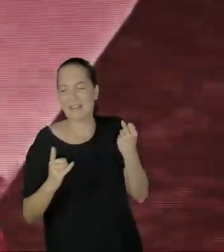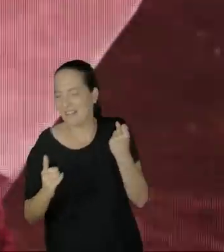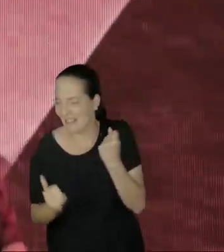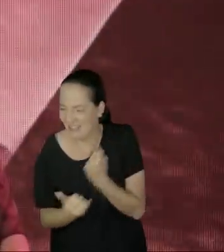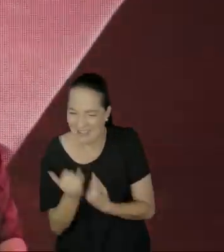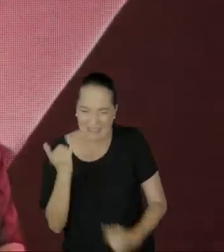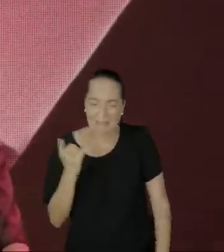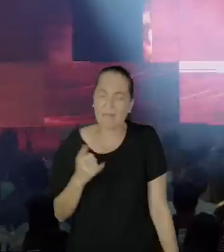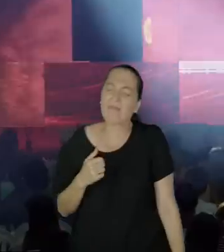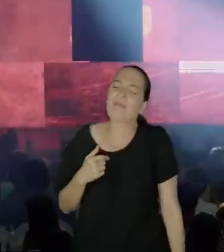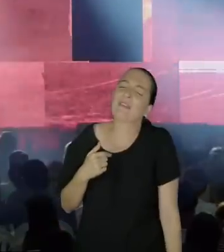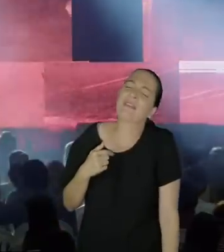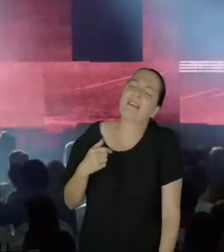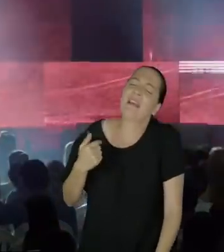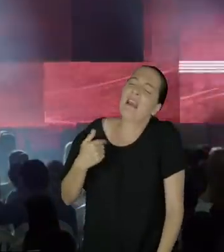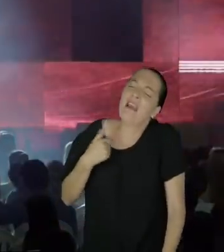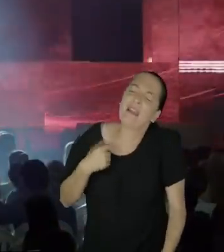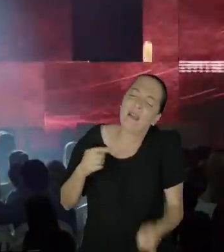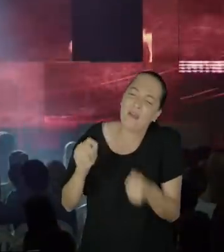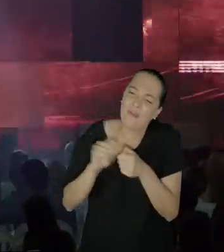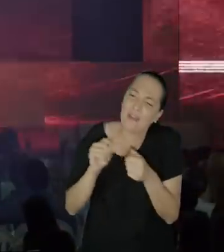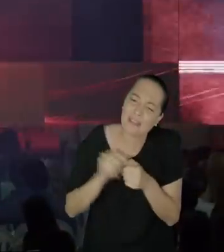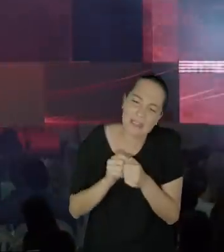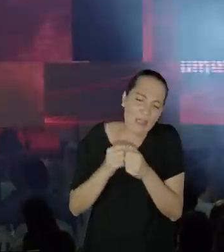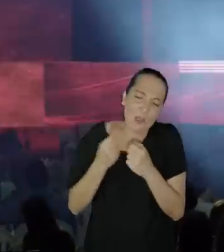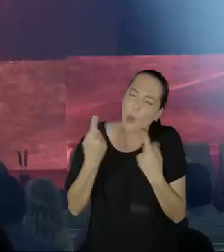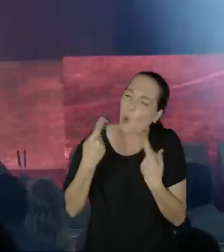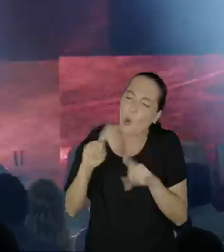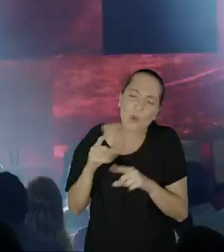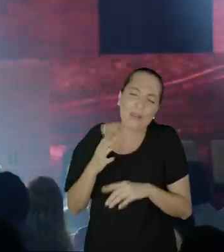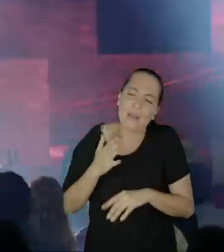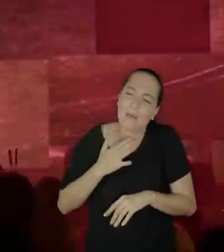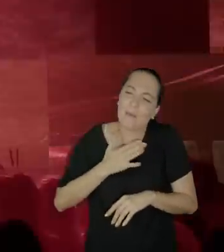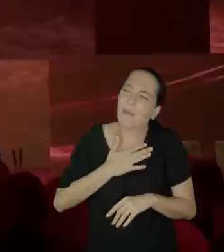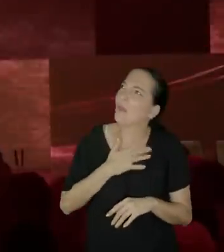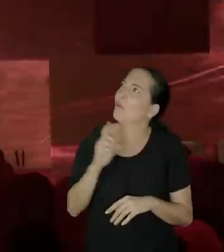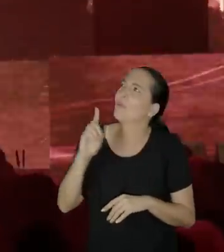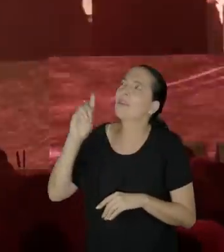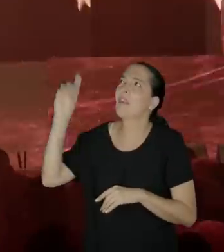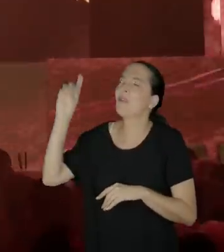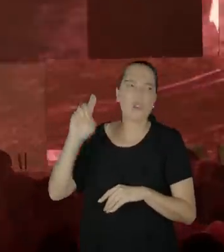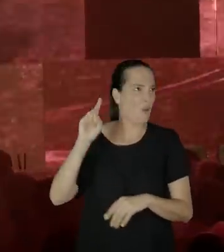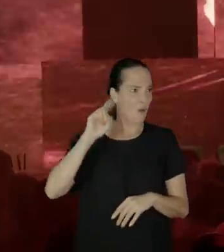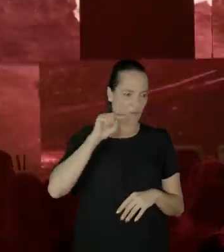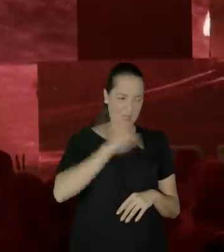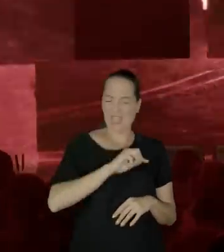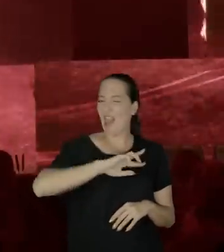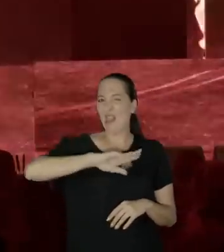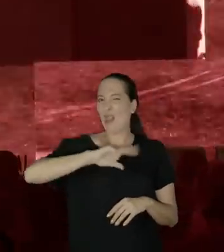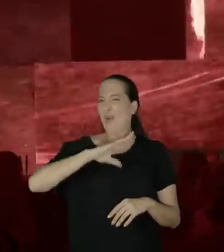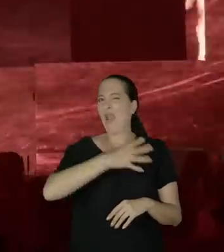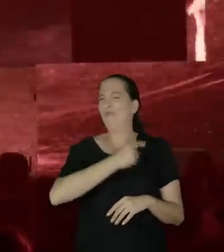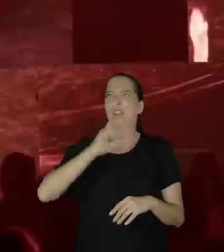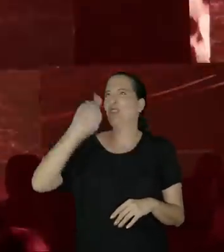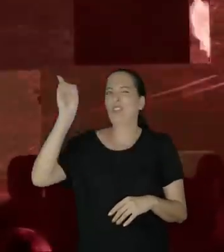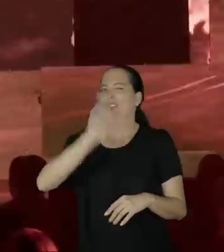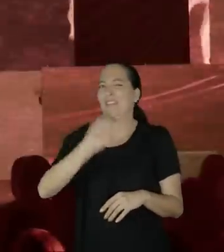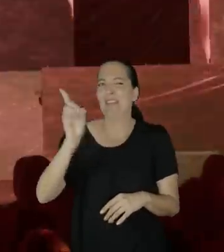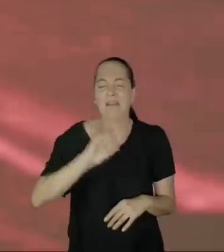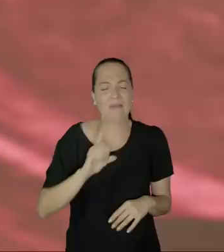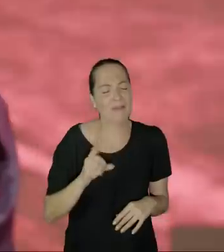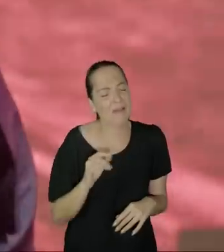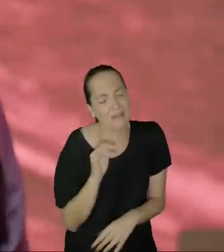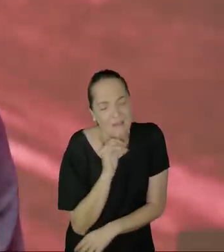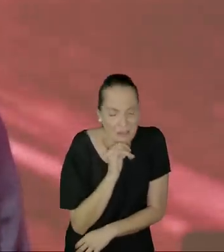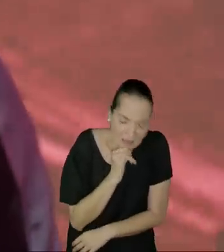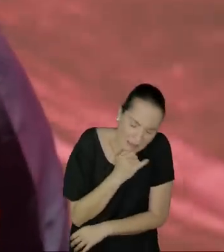Traidor. Insurgi-me contra o meu Criador. Tu não és mais criatura dele. Triste. Que triste